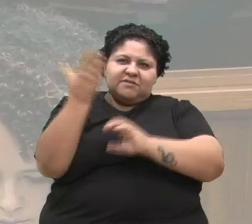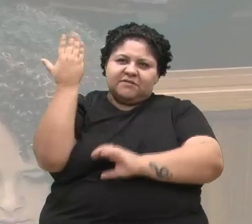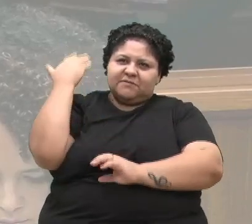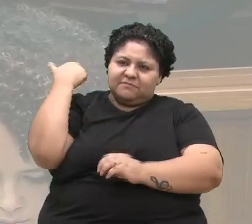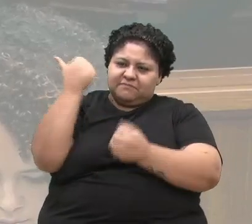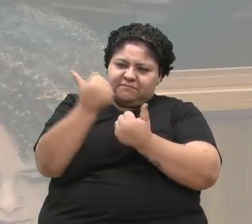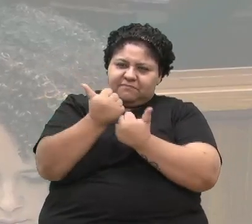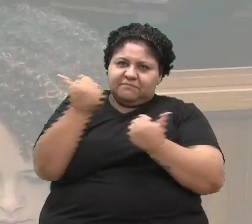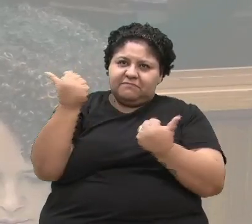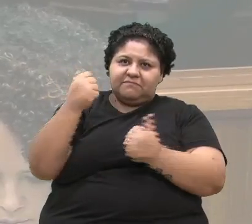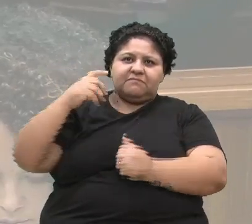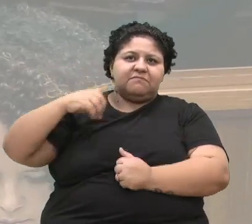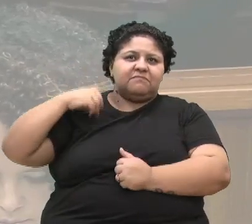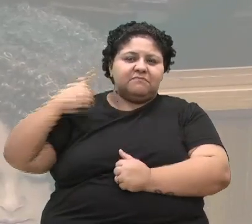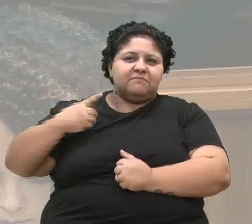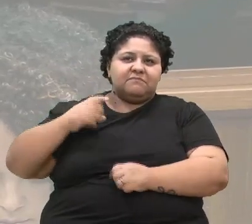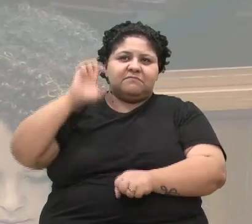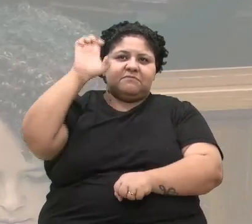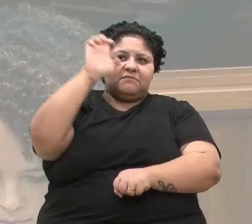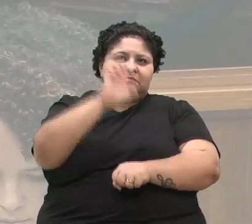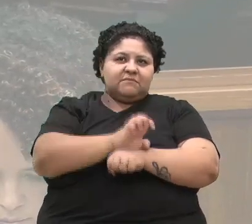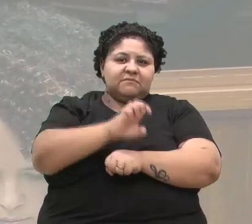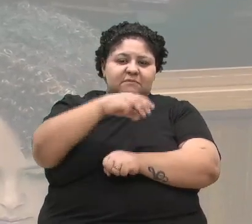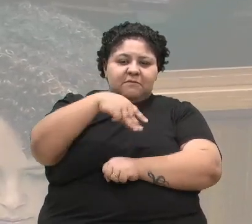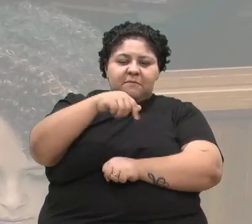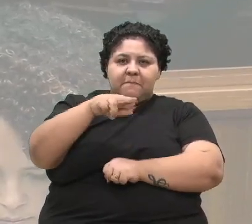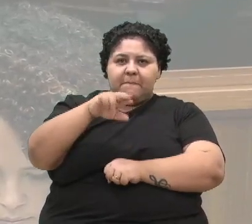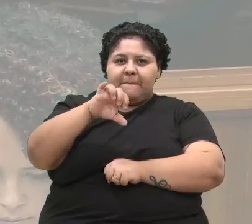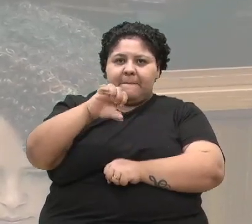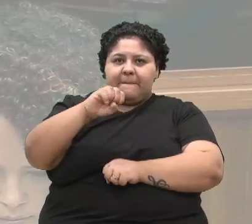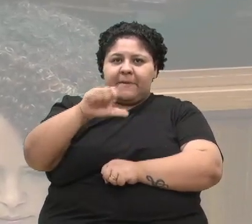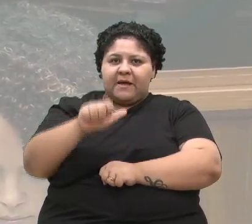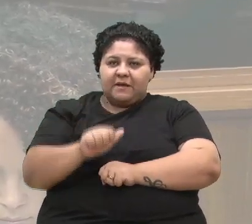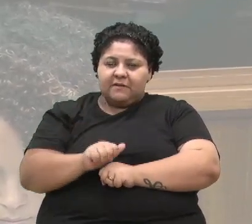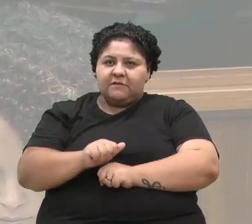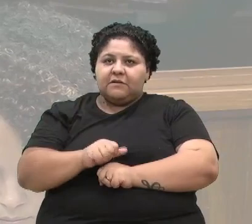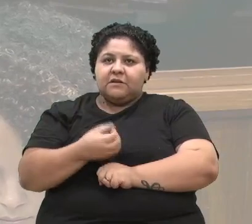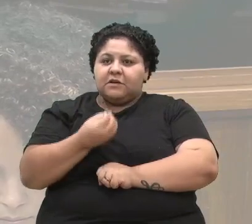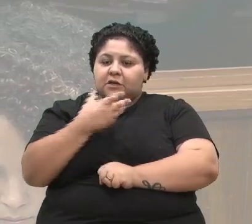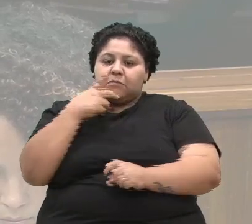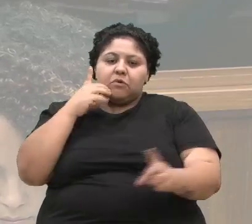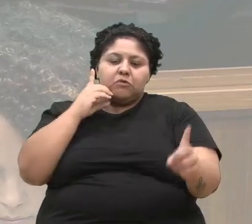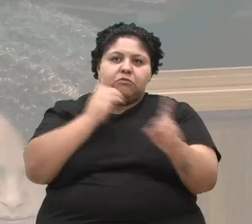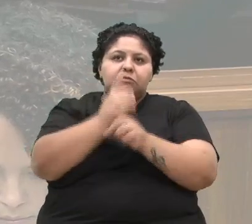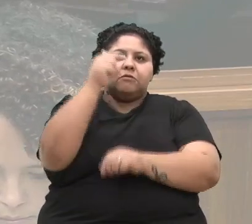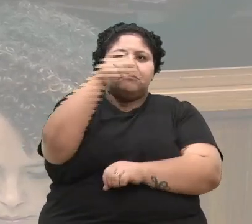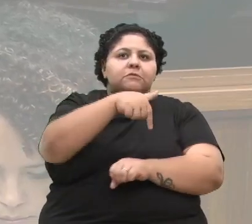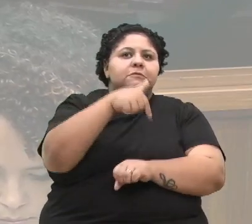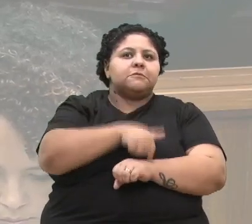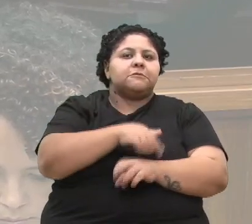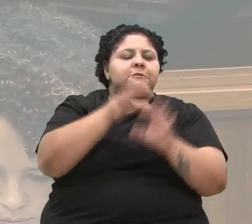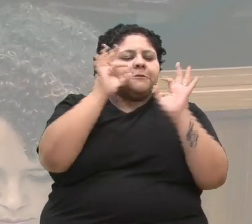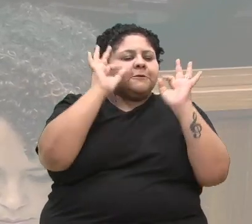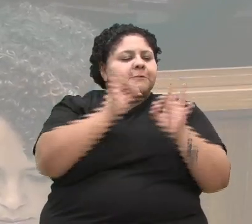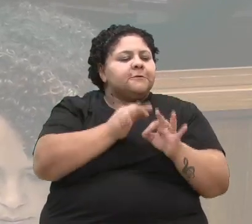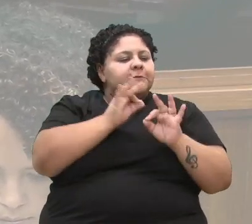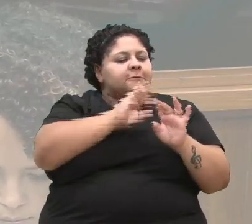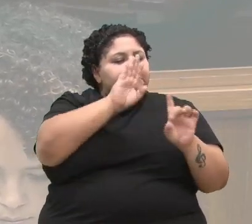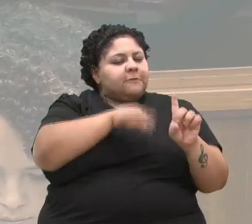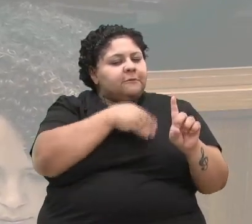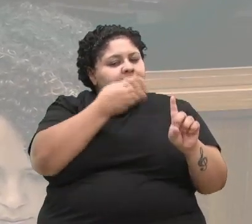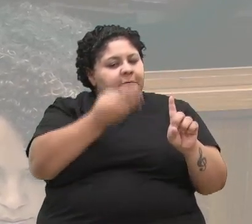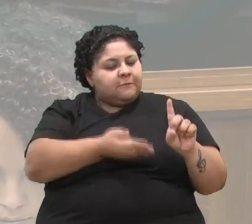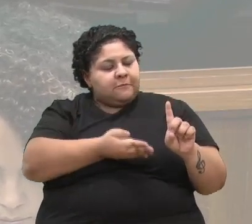assessores da deputada estadual Marisa Fórmulo. Que bom nos reencontrarmos nesse momento. E uma justa e merecida